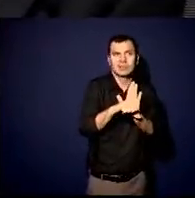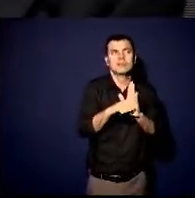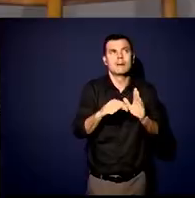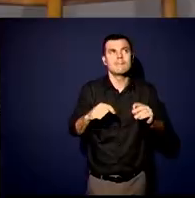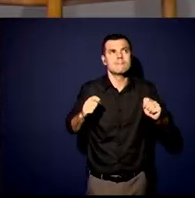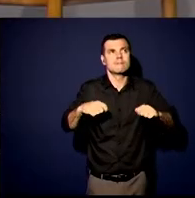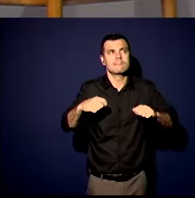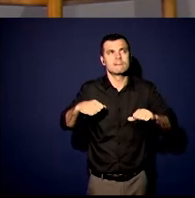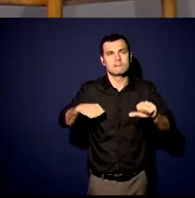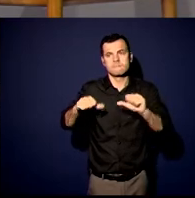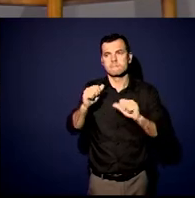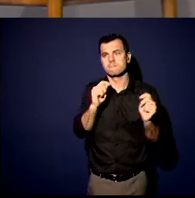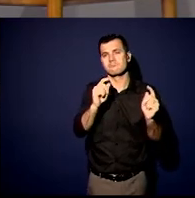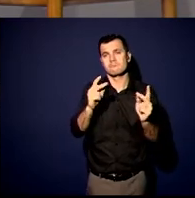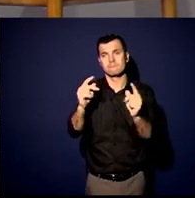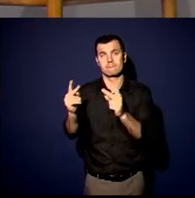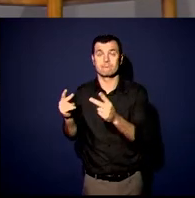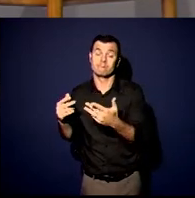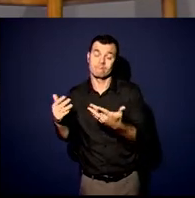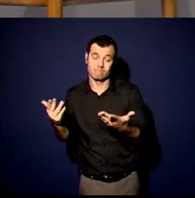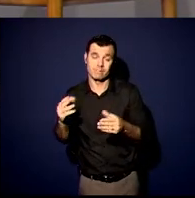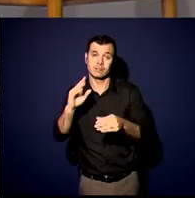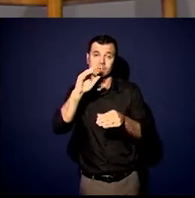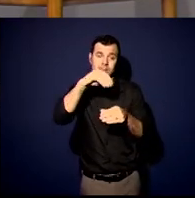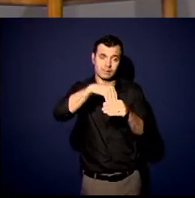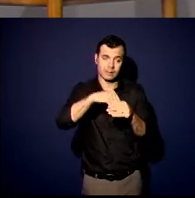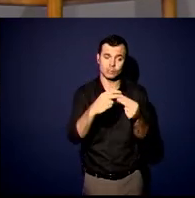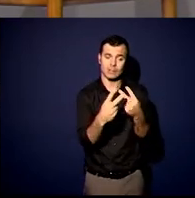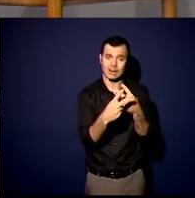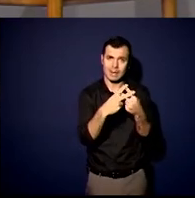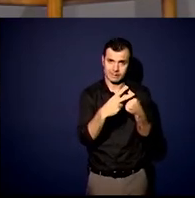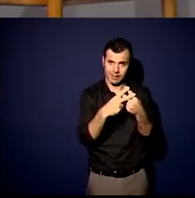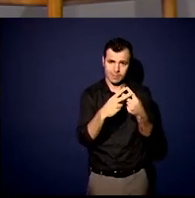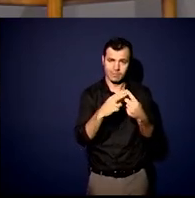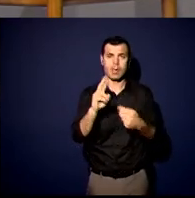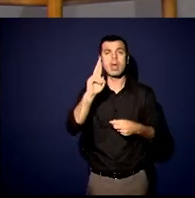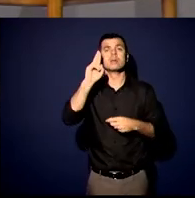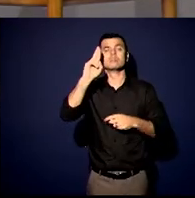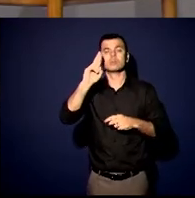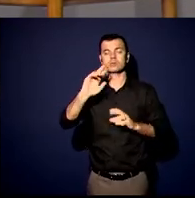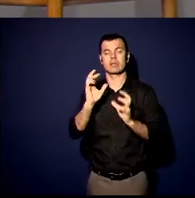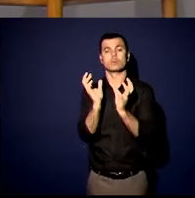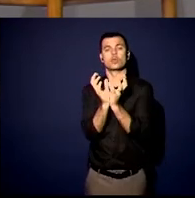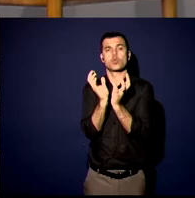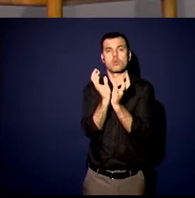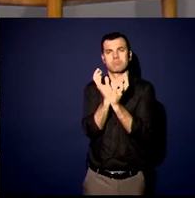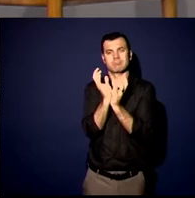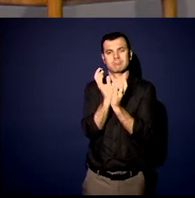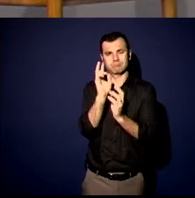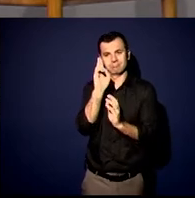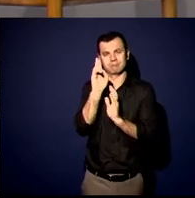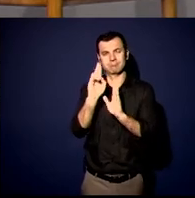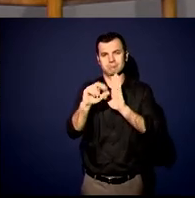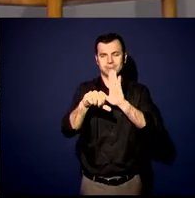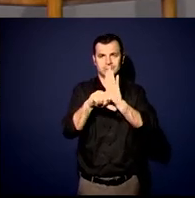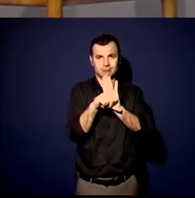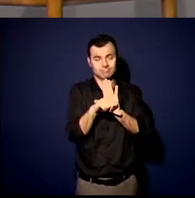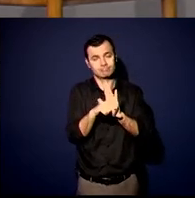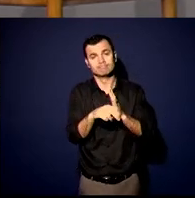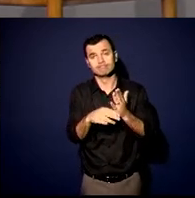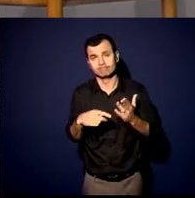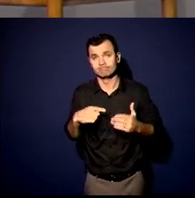que nos presídios tem das organizações criminosas então nós temos um fato e esse fato